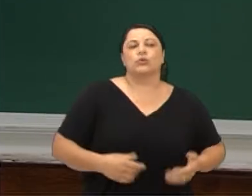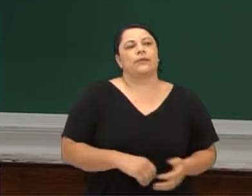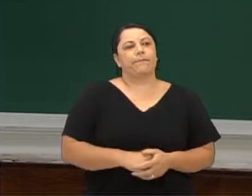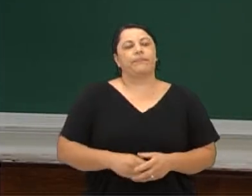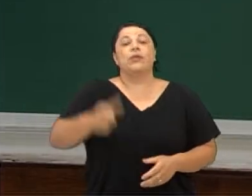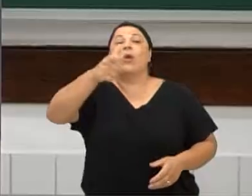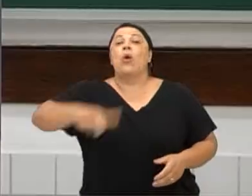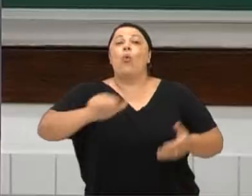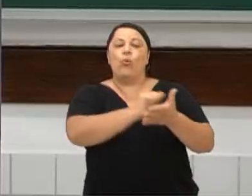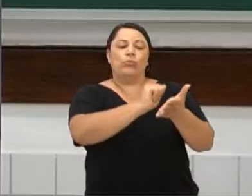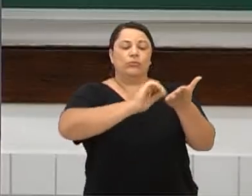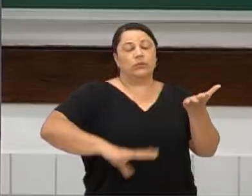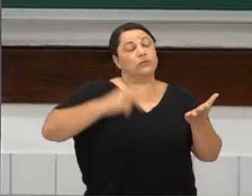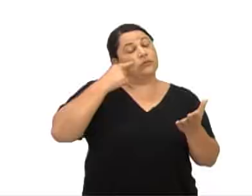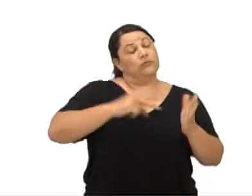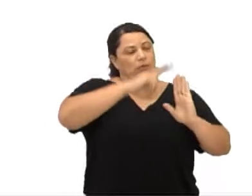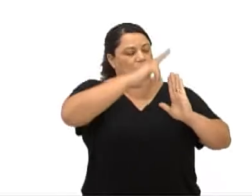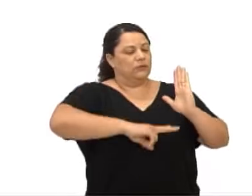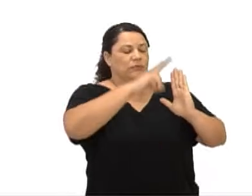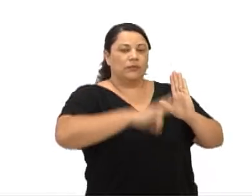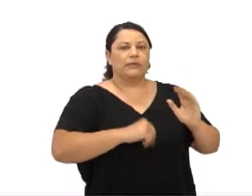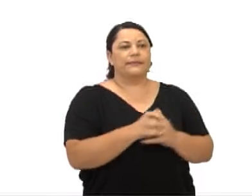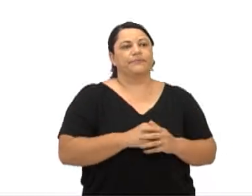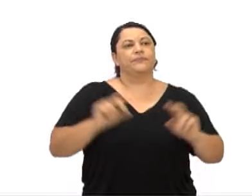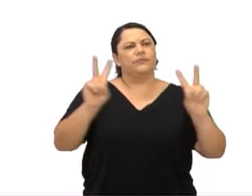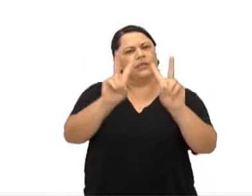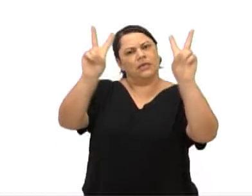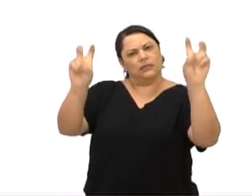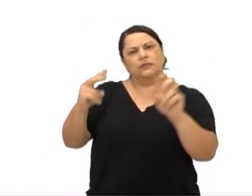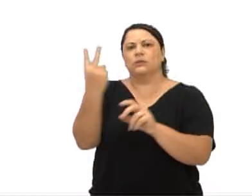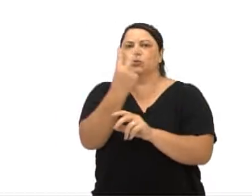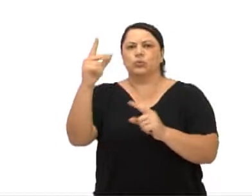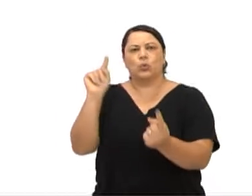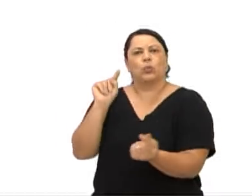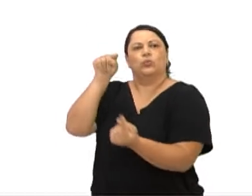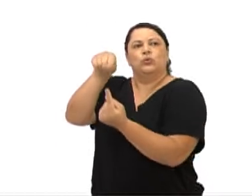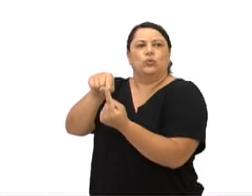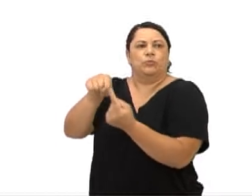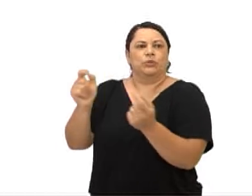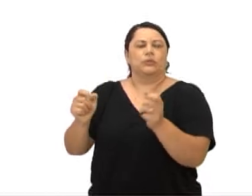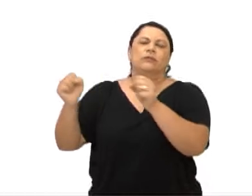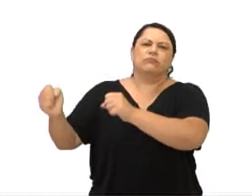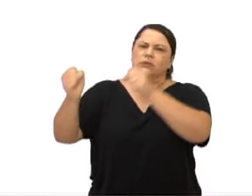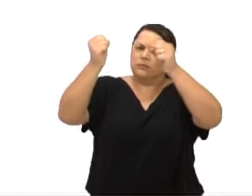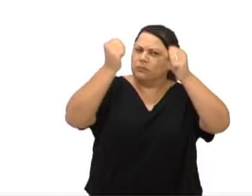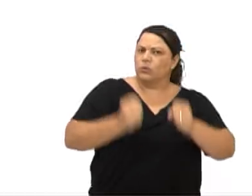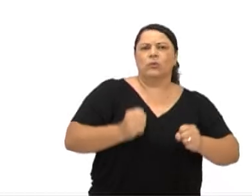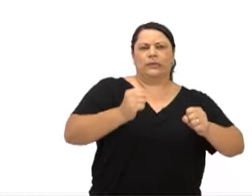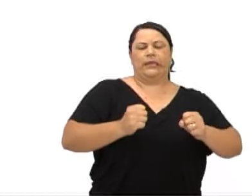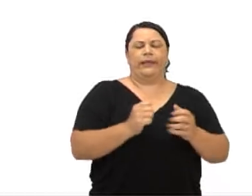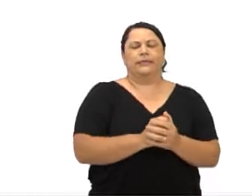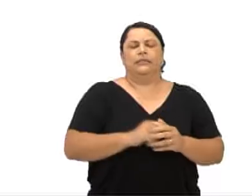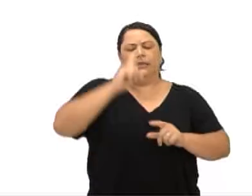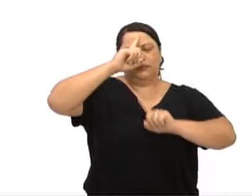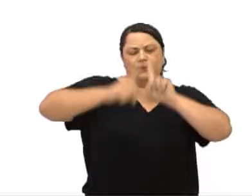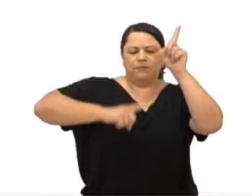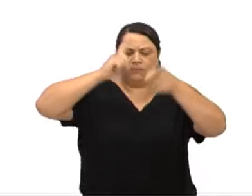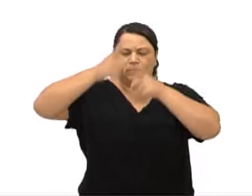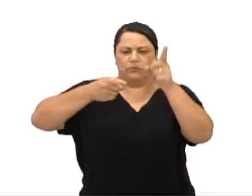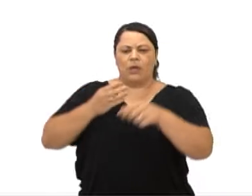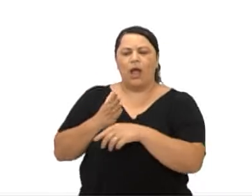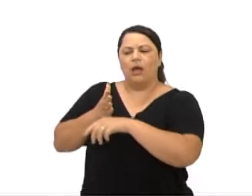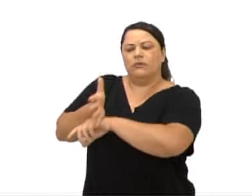uma atividade. Vamos ler aqui? Cite 2 objetivos das potências imperialistas ao invadir os